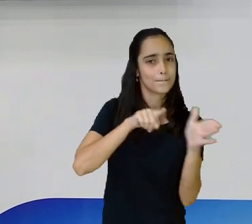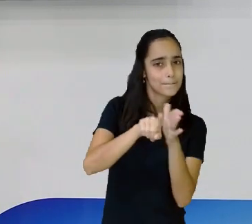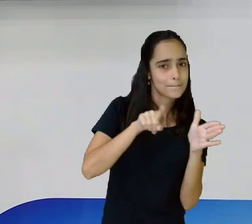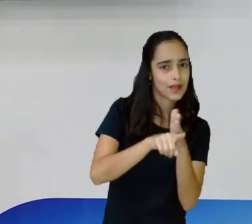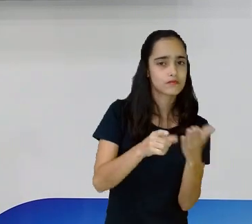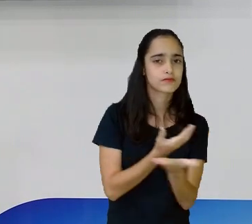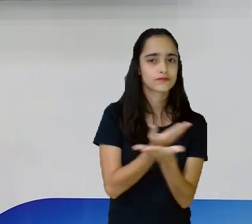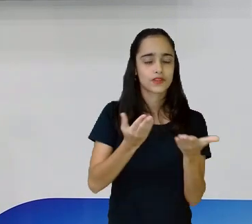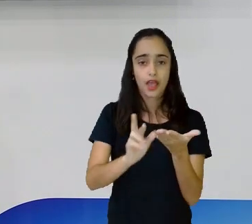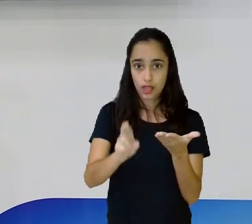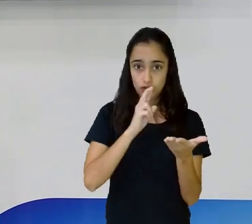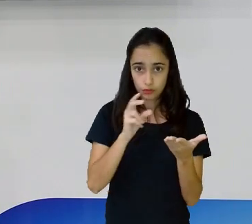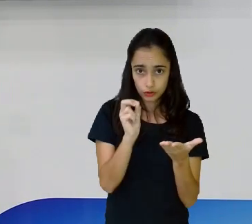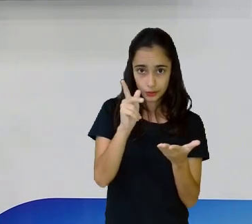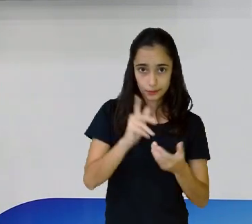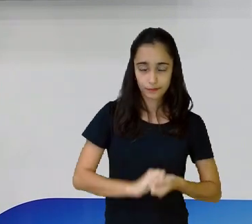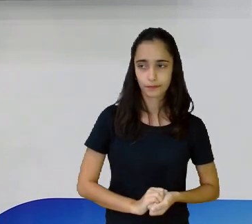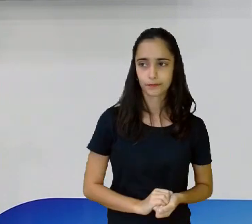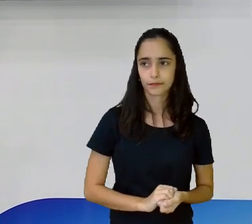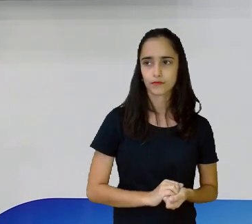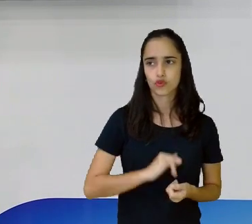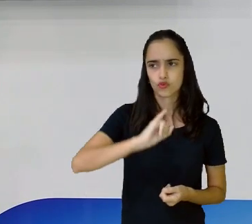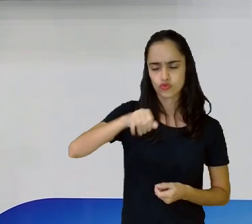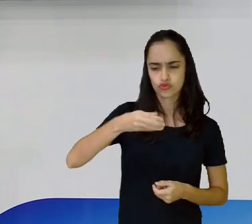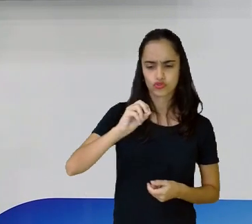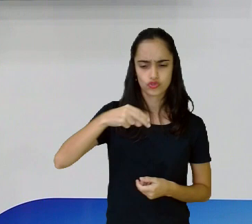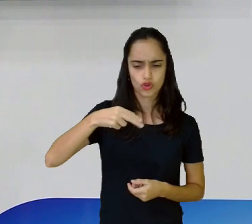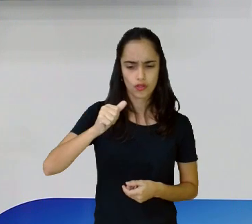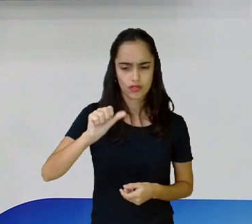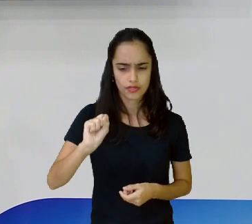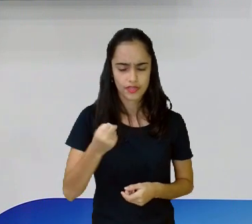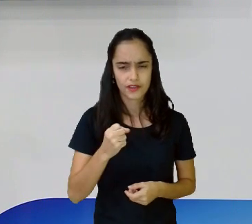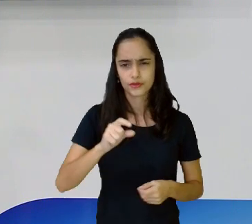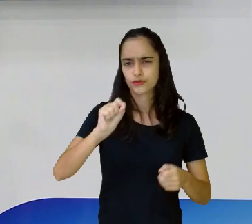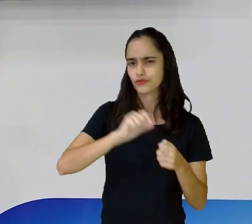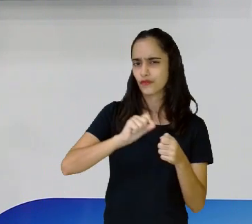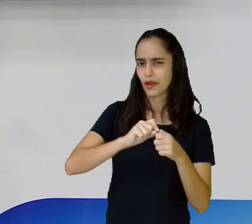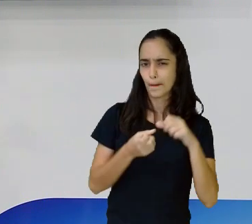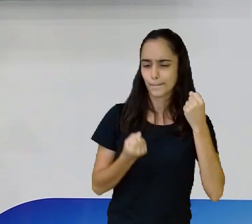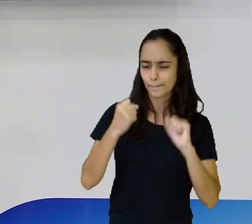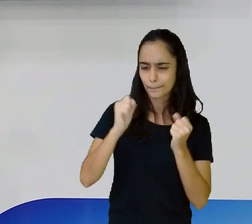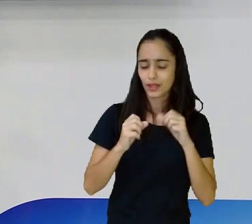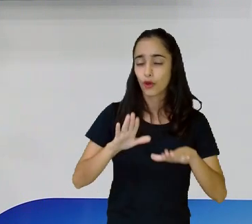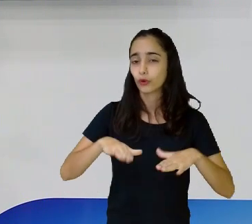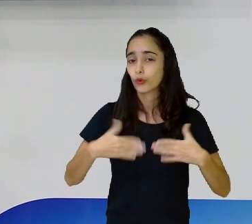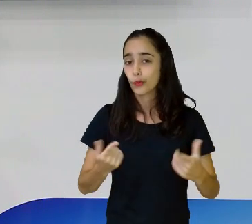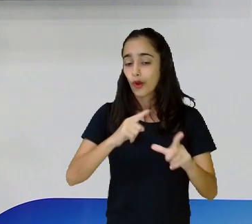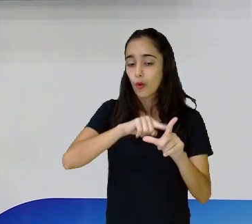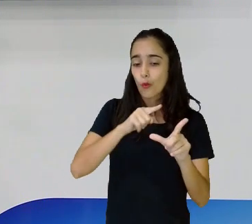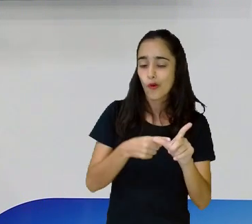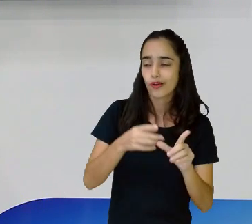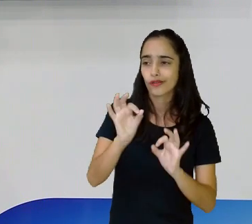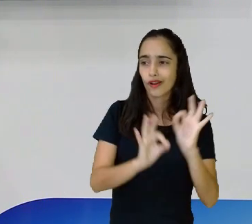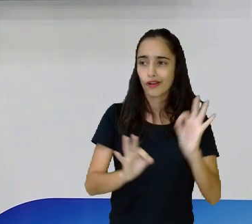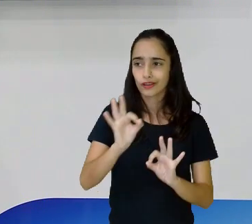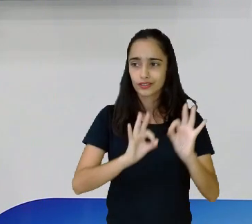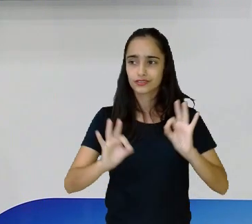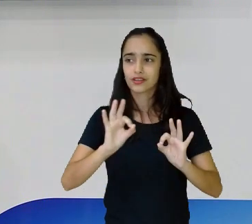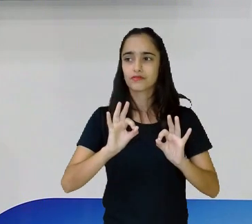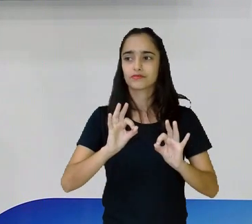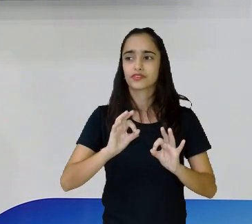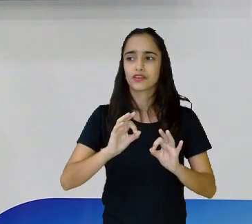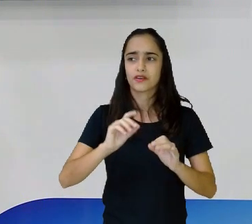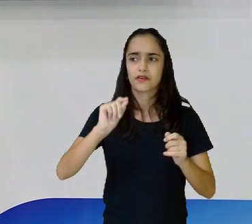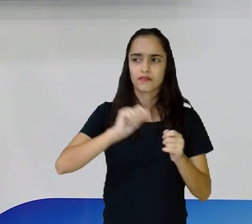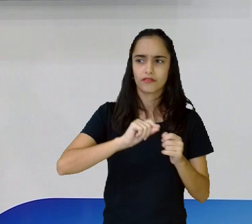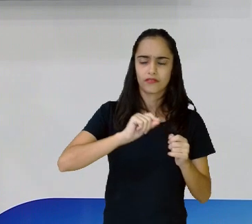vocês. Responde para mim. Jonas está fazendo fisioterapia. Qual o ângulo que está sendo formado com o